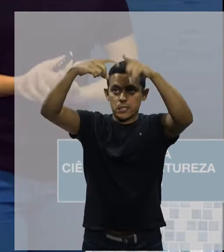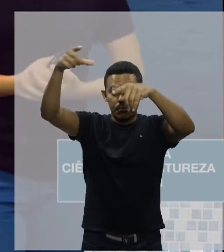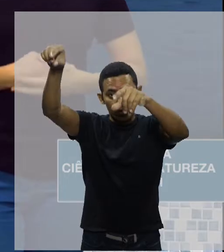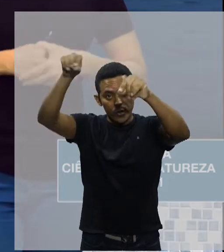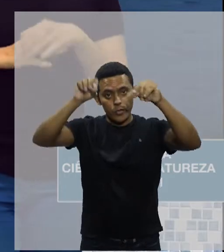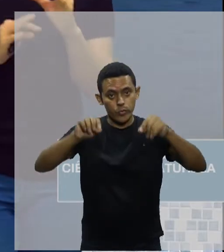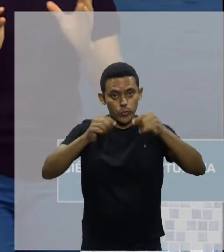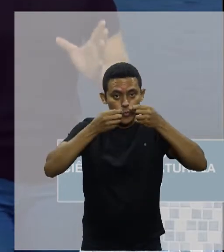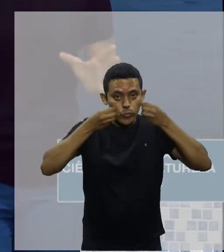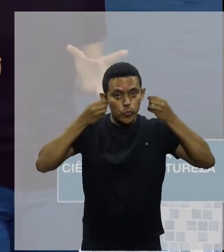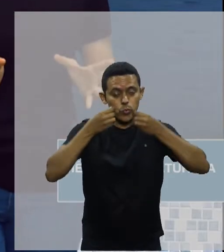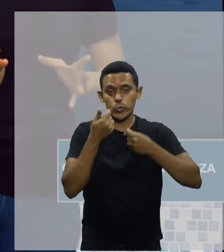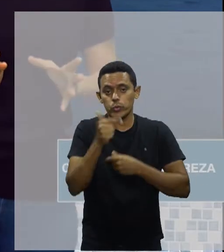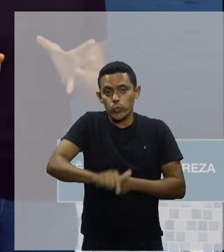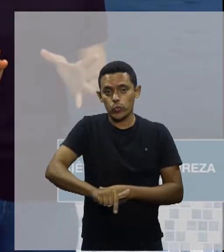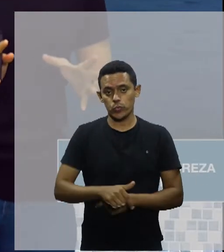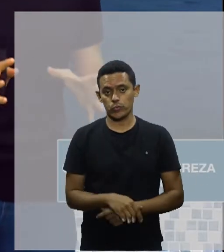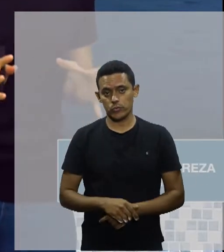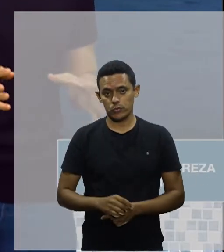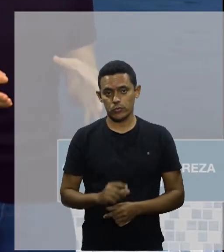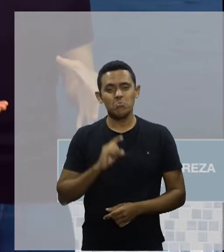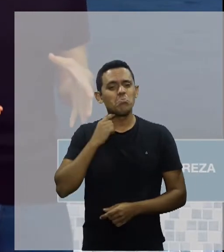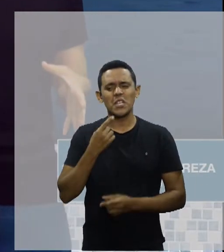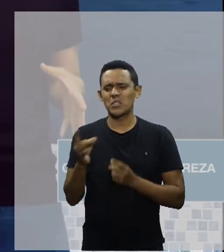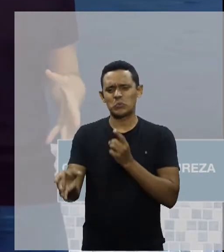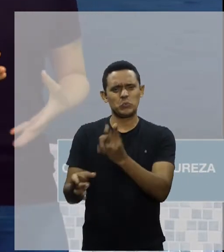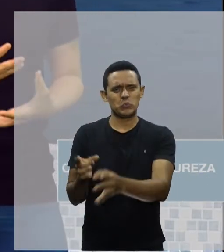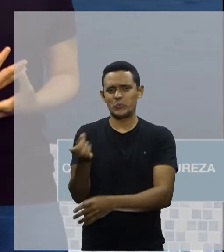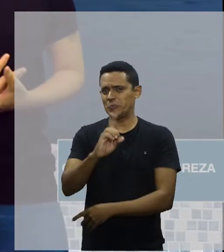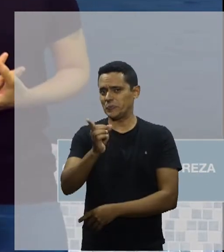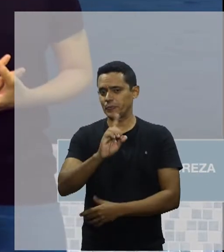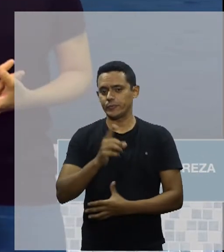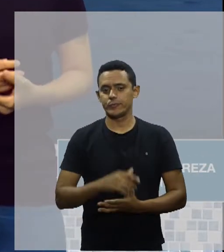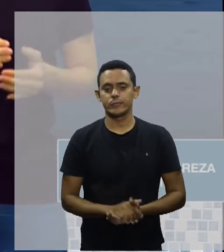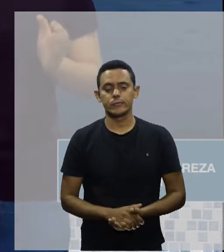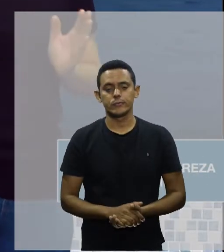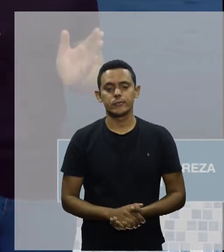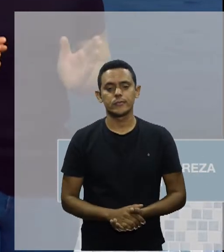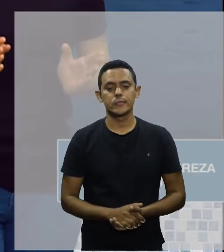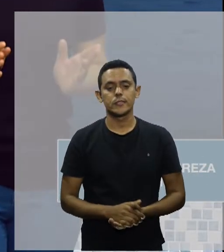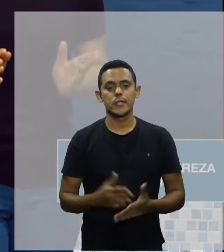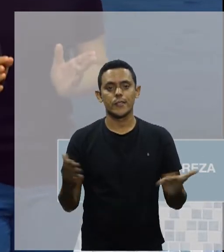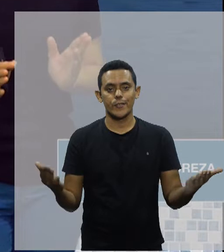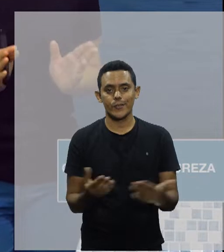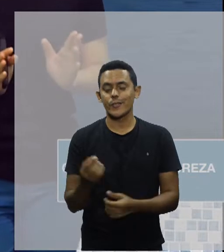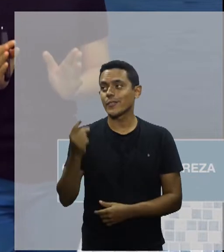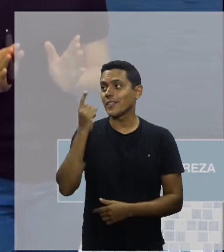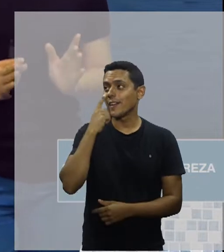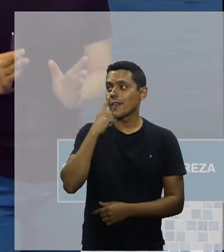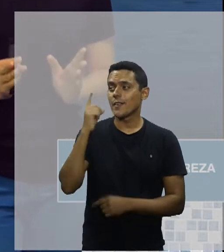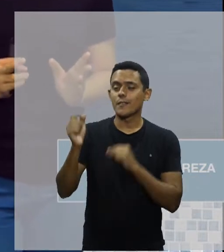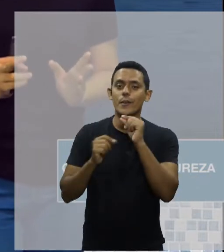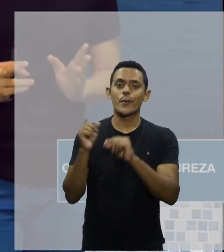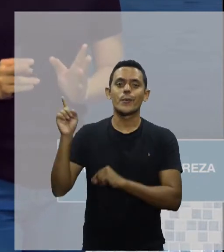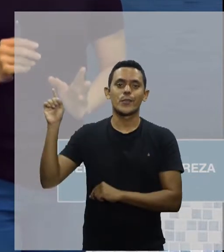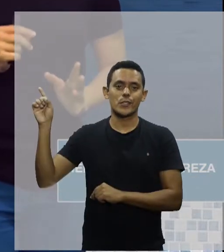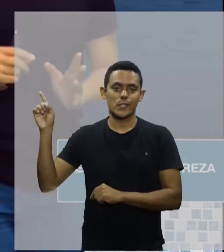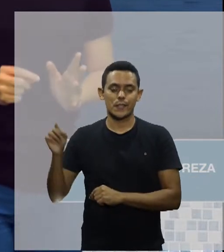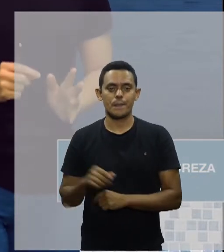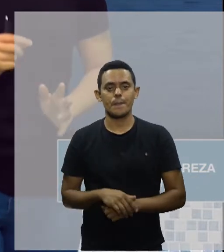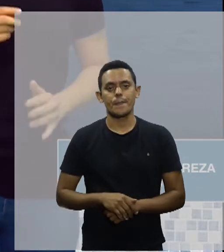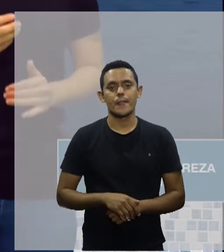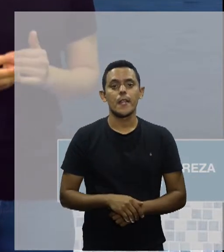E agora, praticamente fechando essa parte inicial da nossa aula, no slide 17, eu trago um trecho, é cerca de um minuto,